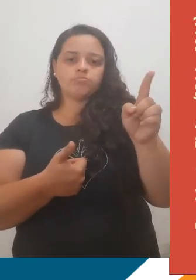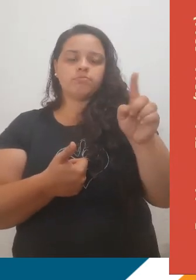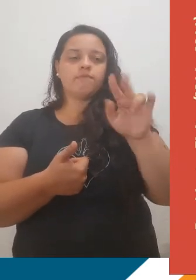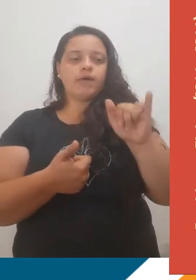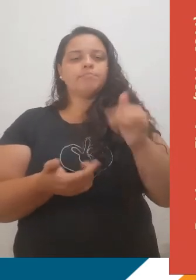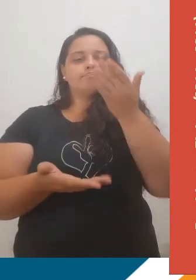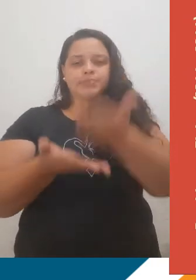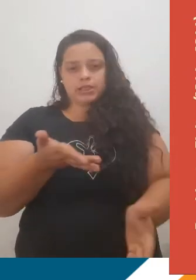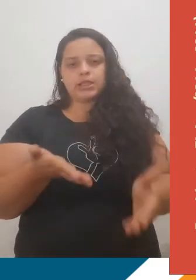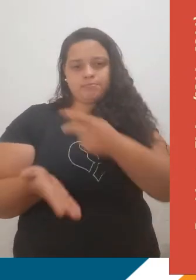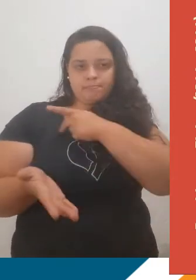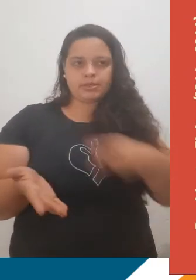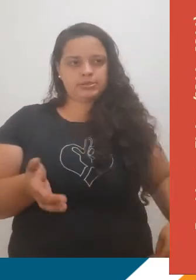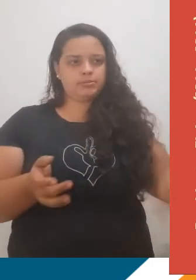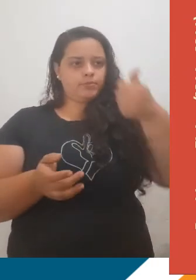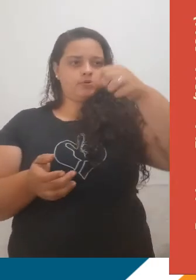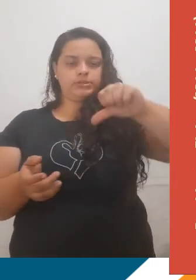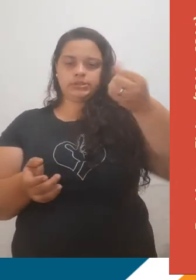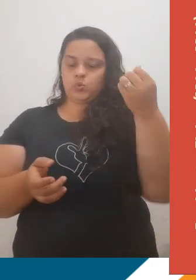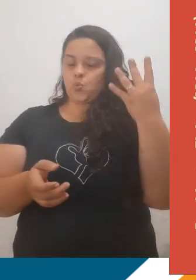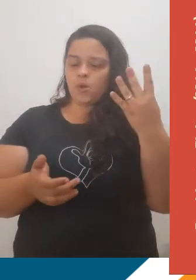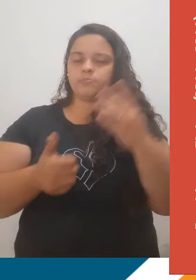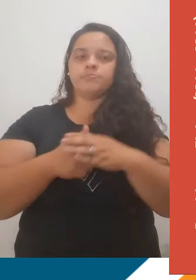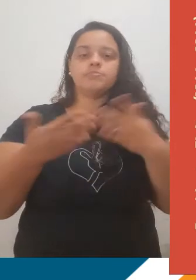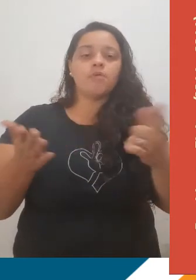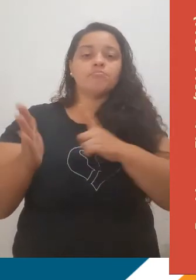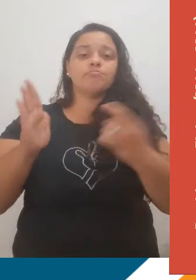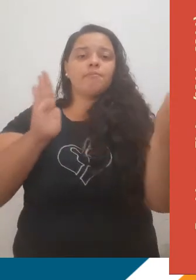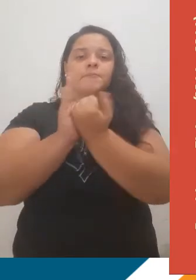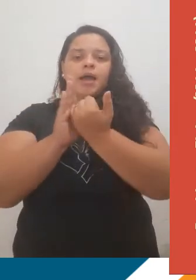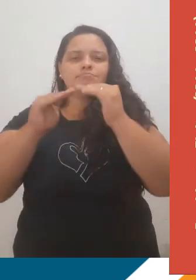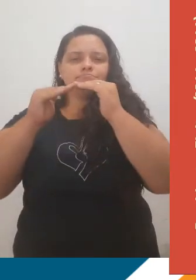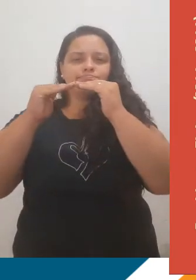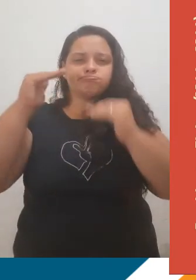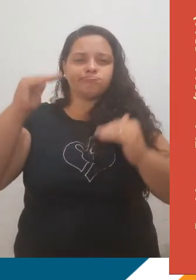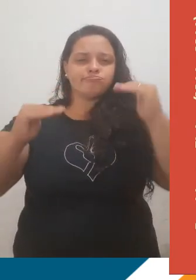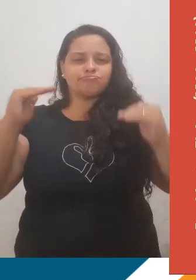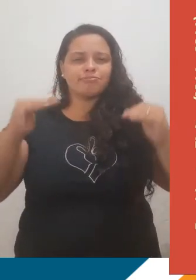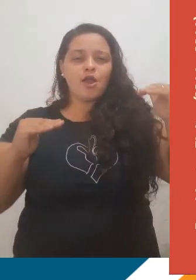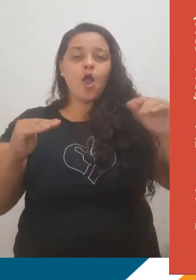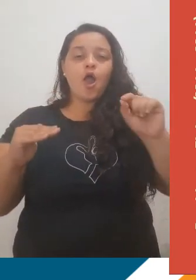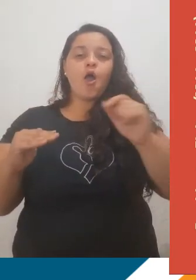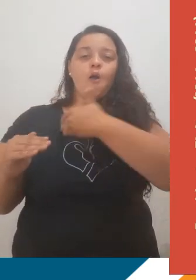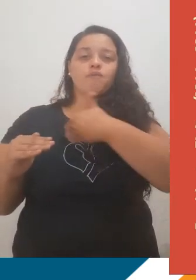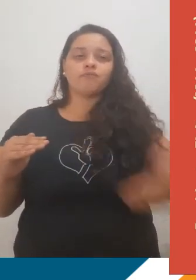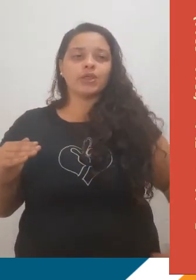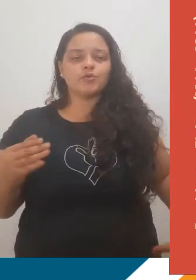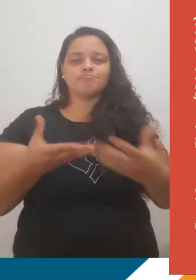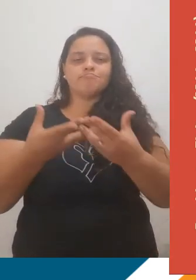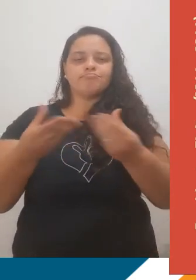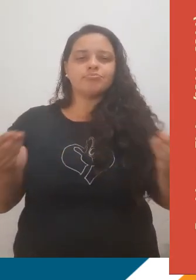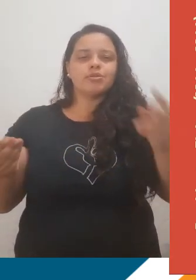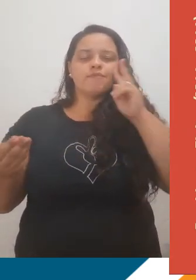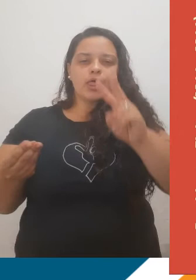o golpe civil-militar em 1964. Então é um período marcado por uma instabilidade política muito grande, por várias tentativas de golpe. E a